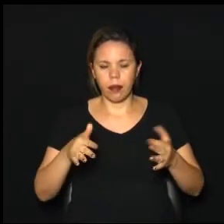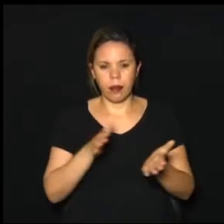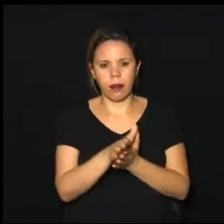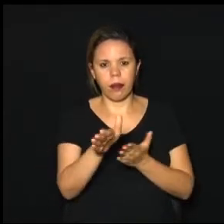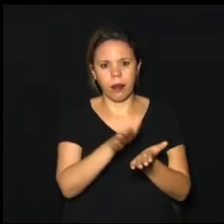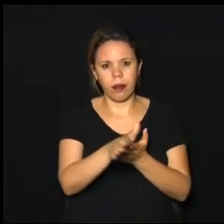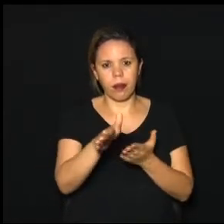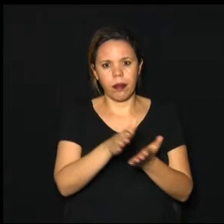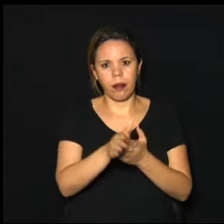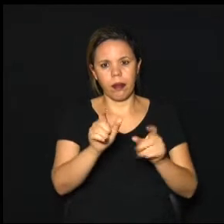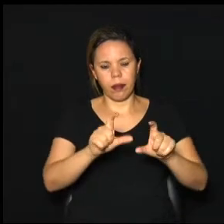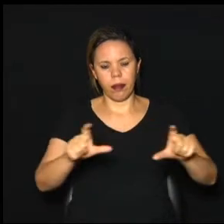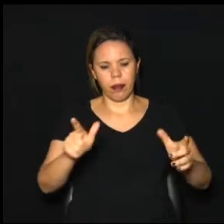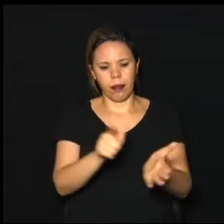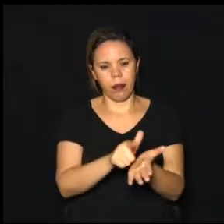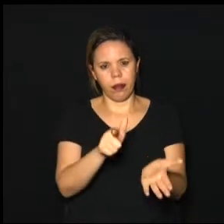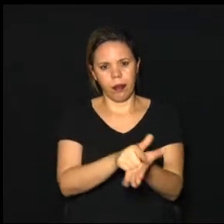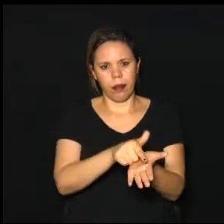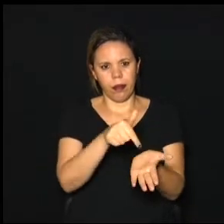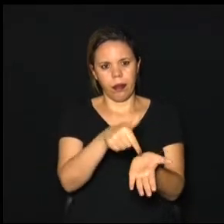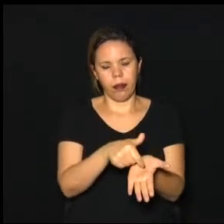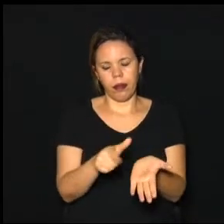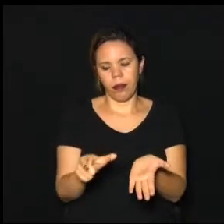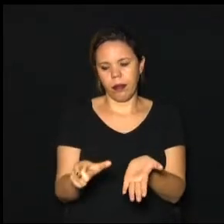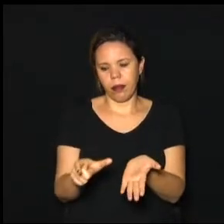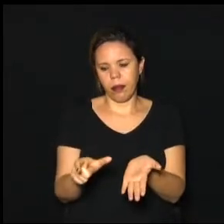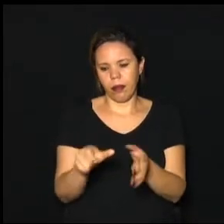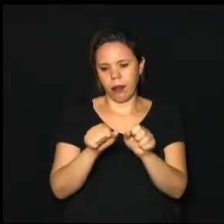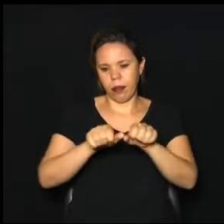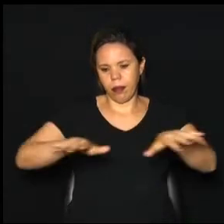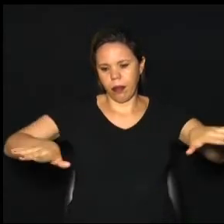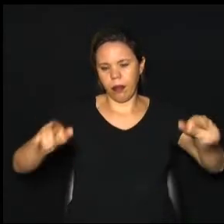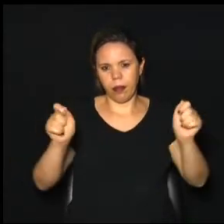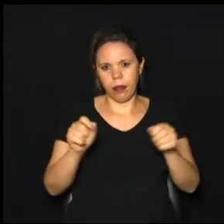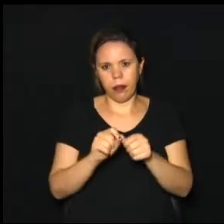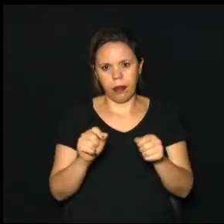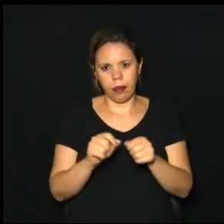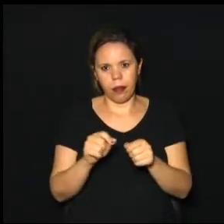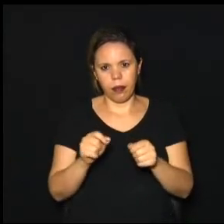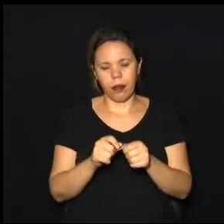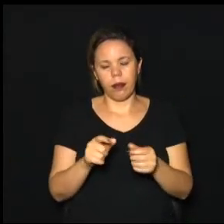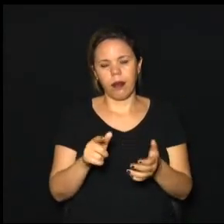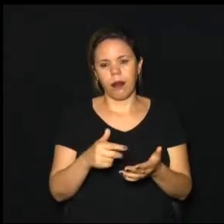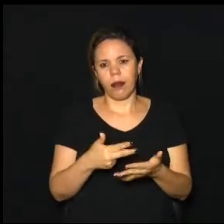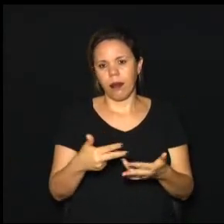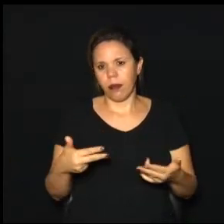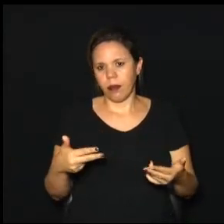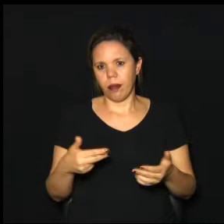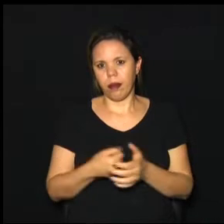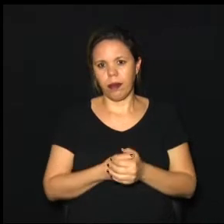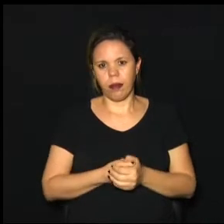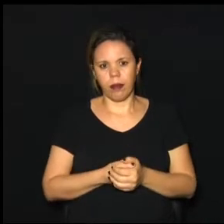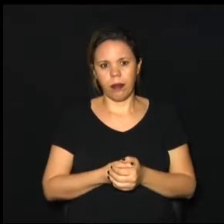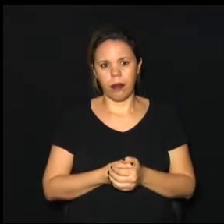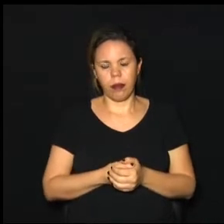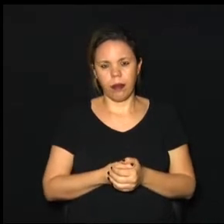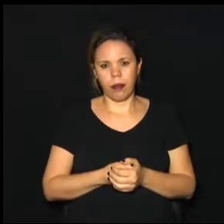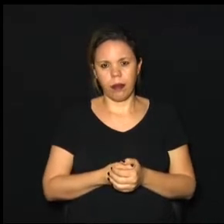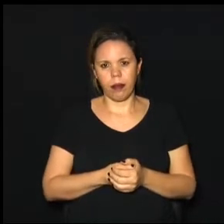é o famoso santinho. Então você vai poder fazer santinho, você vai poder fazer panfleto, você vai